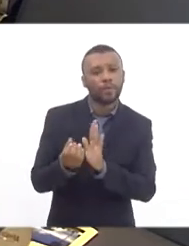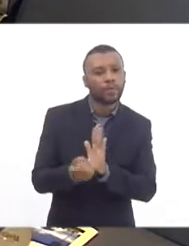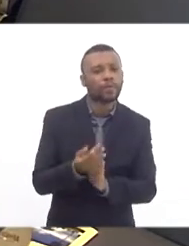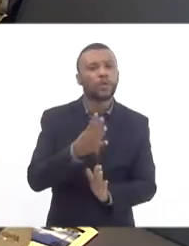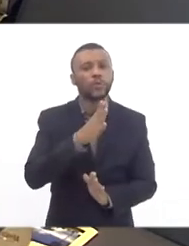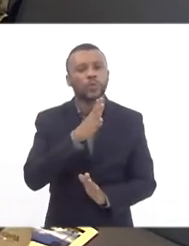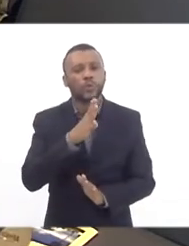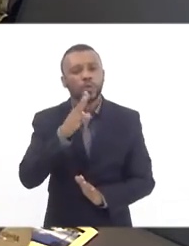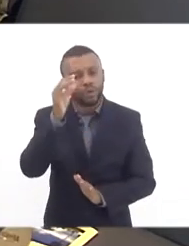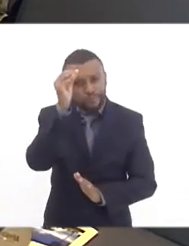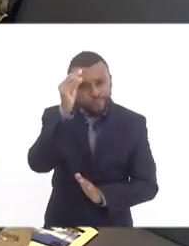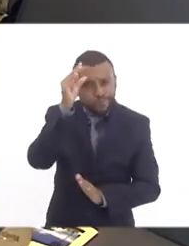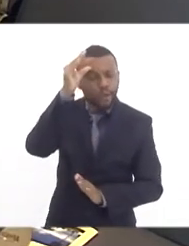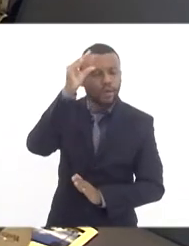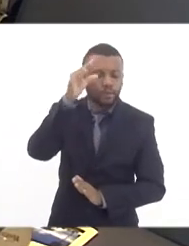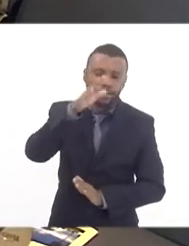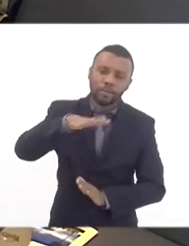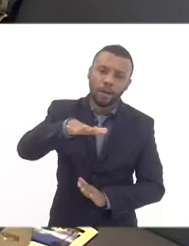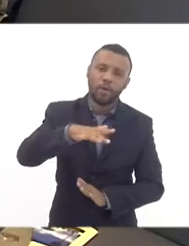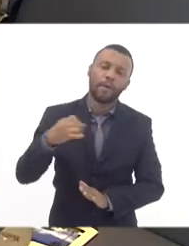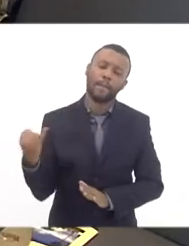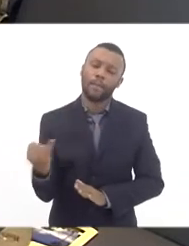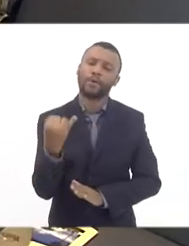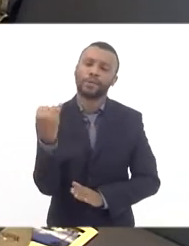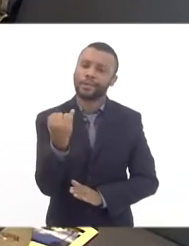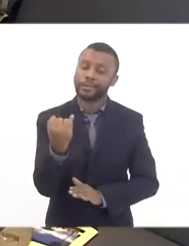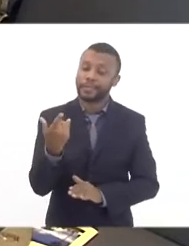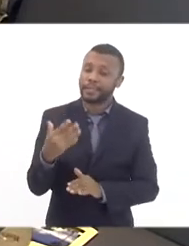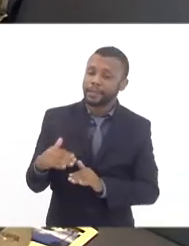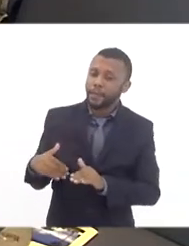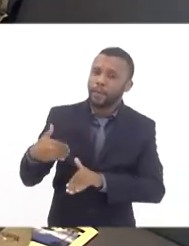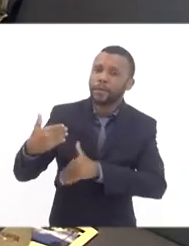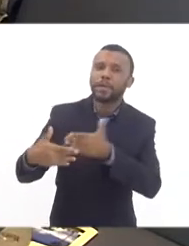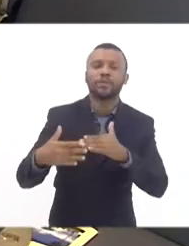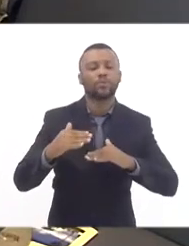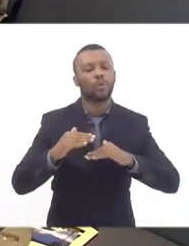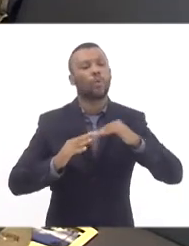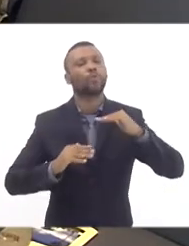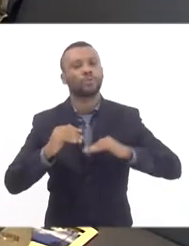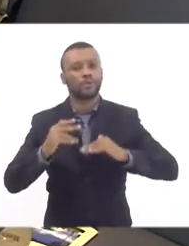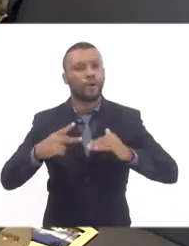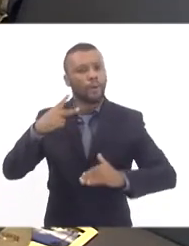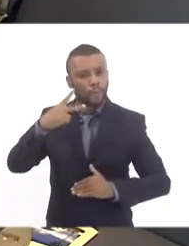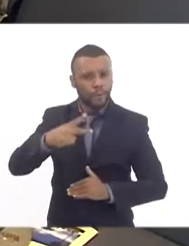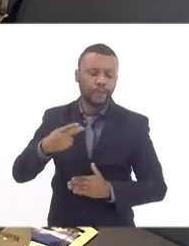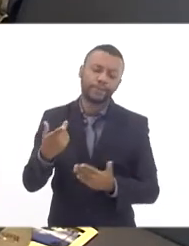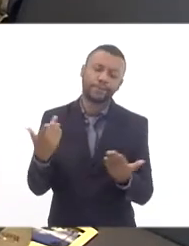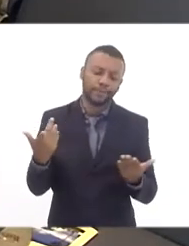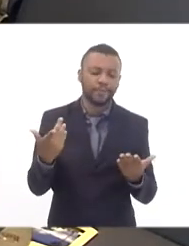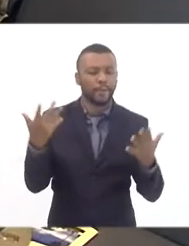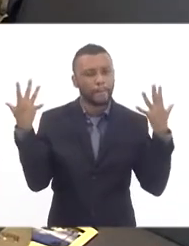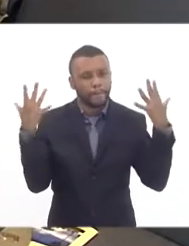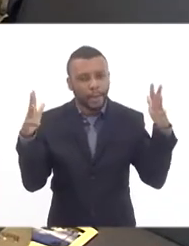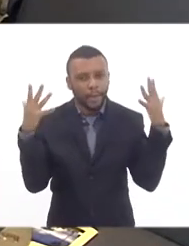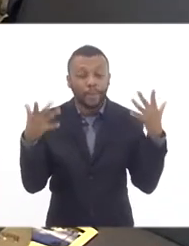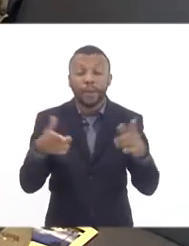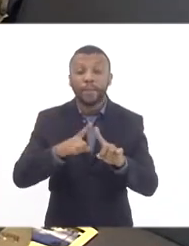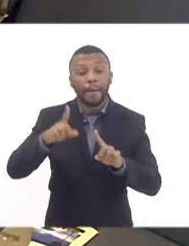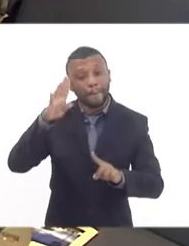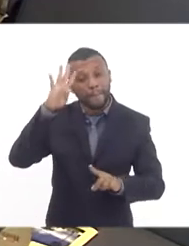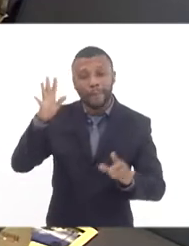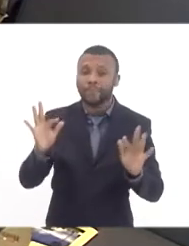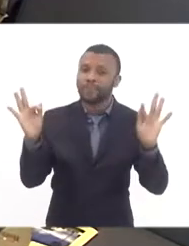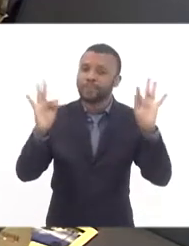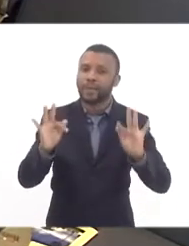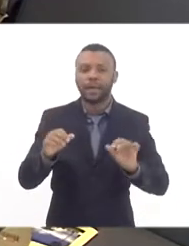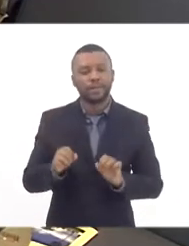são valorosos nesse processo de construção política. Então, fica aqui meus parabéns, mas principalmente a minha felicidade por esse